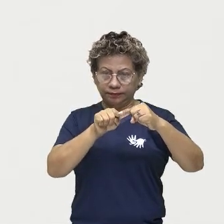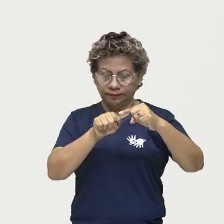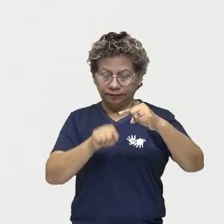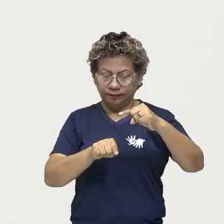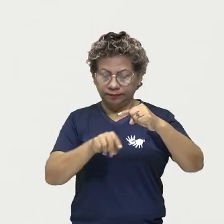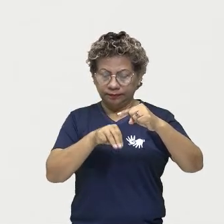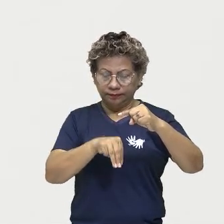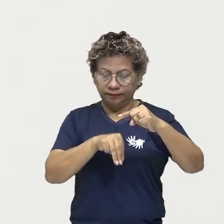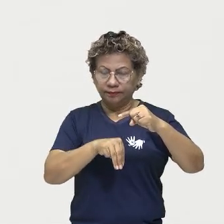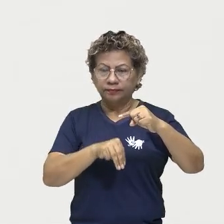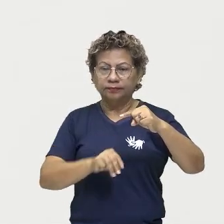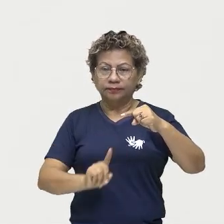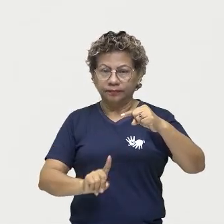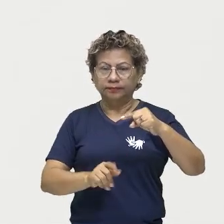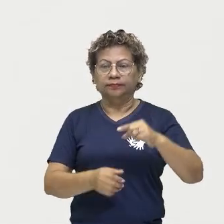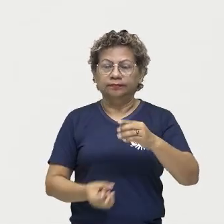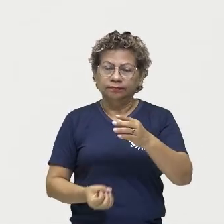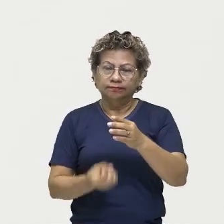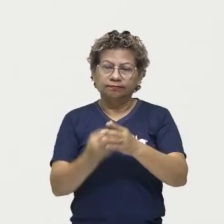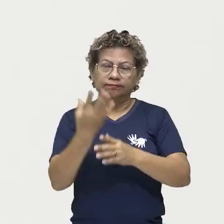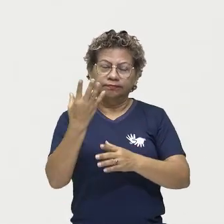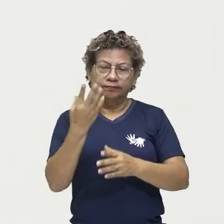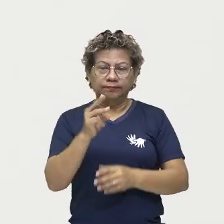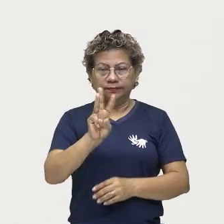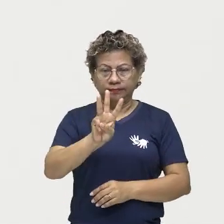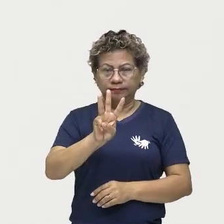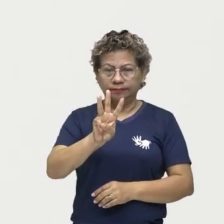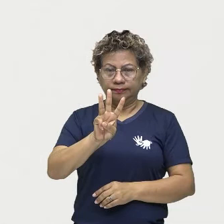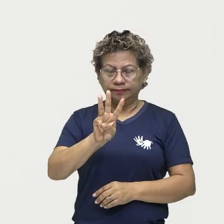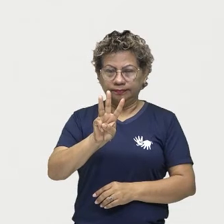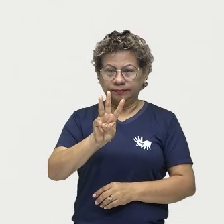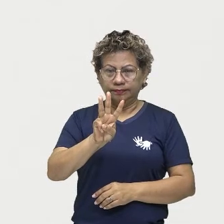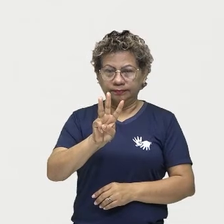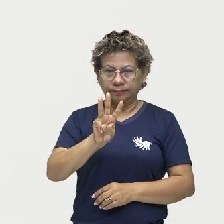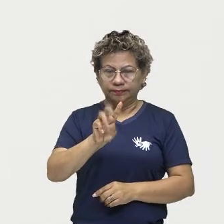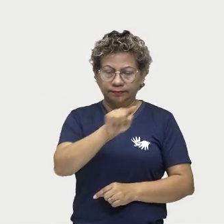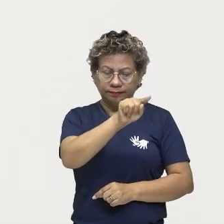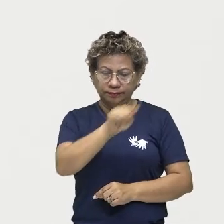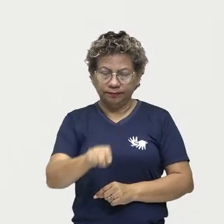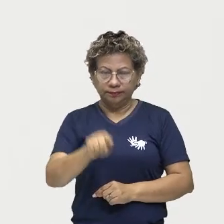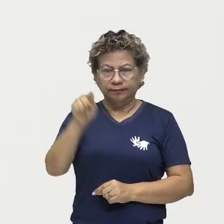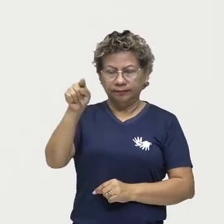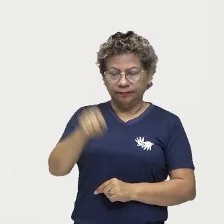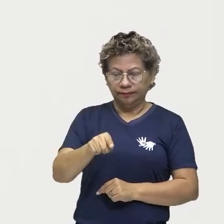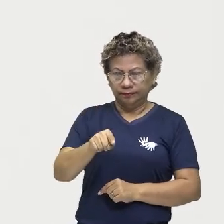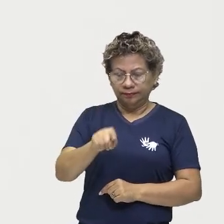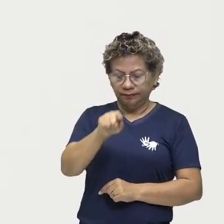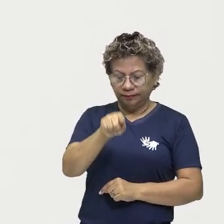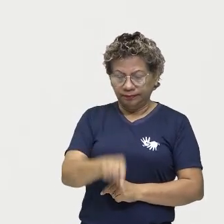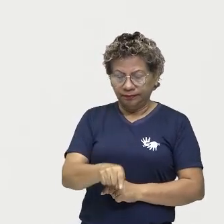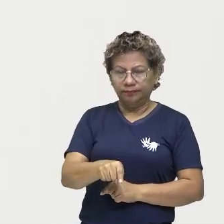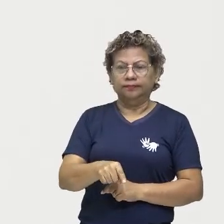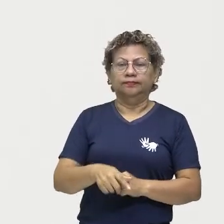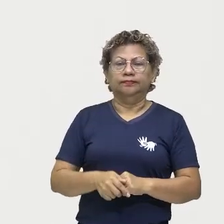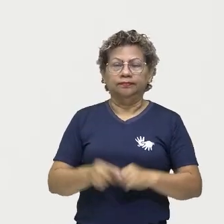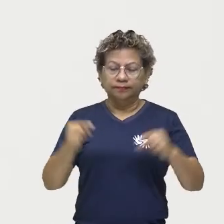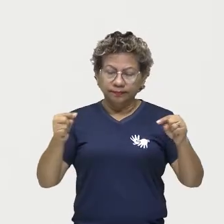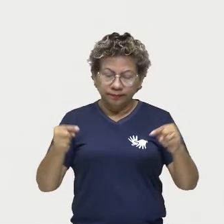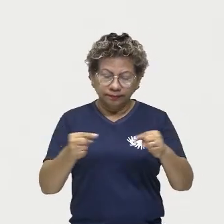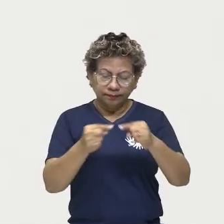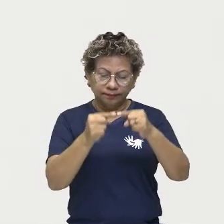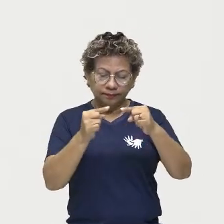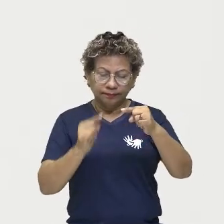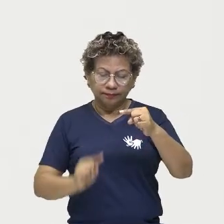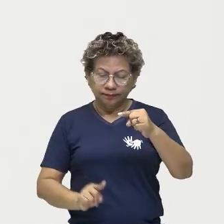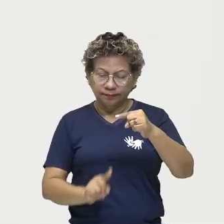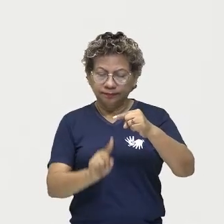Né? Finalmente, ao traçarmos essas três retas perpendiculares, constatamos que as mesmas se interceptam no ponto E,